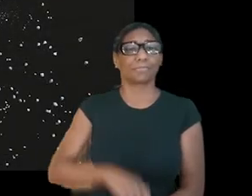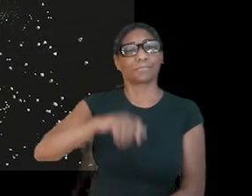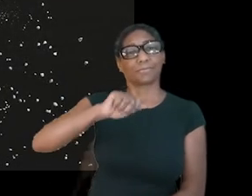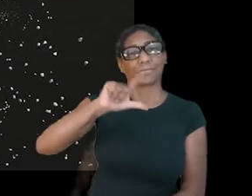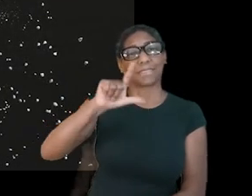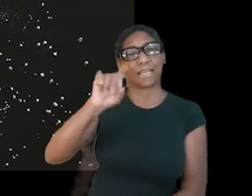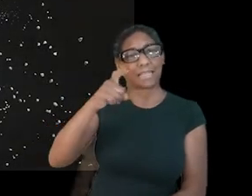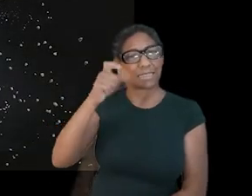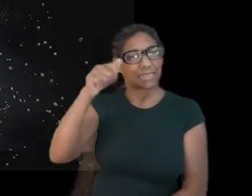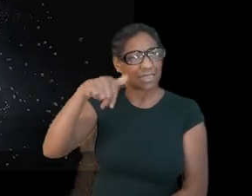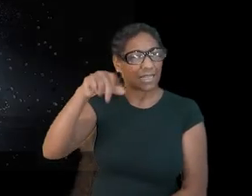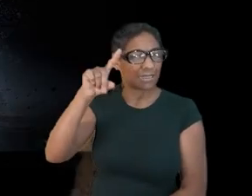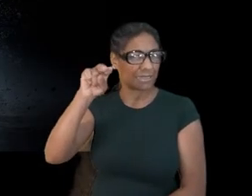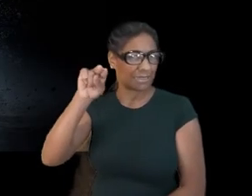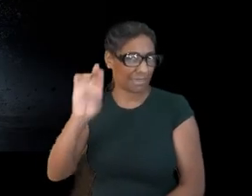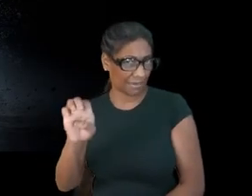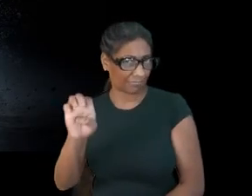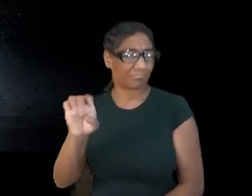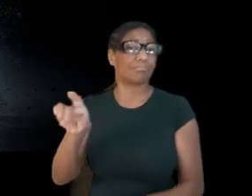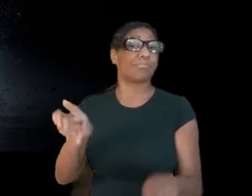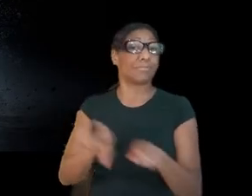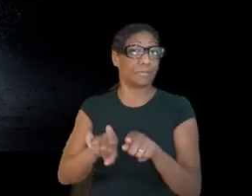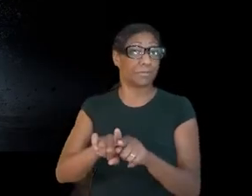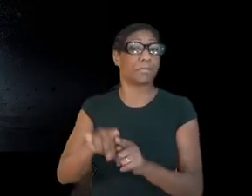Alexander Yakovlev